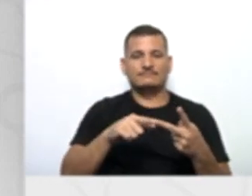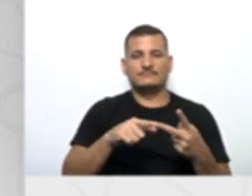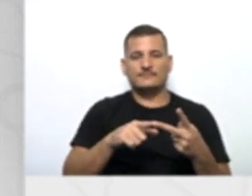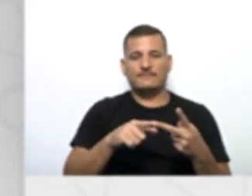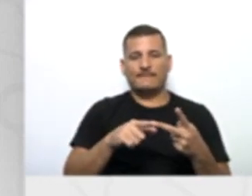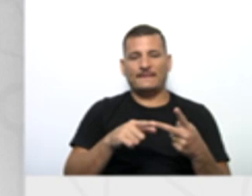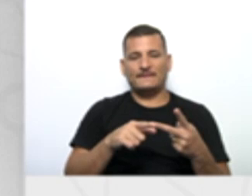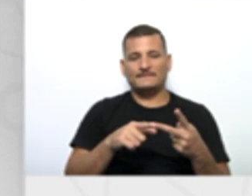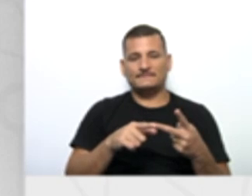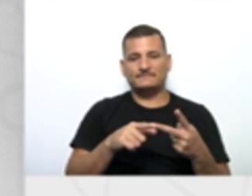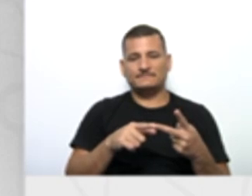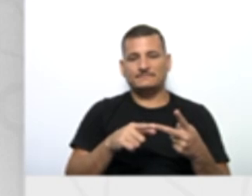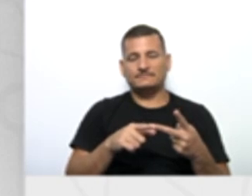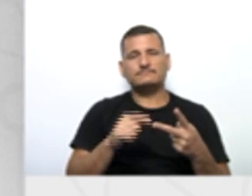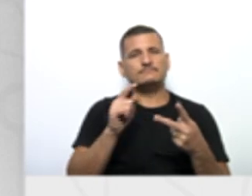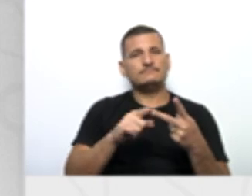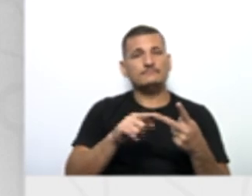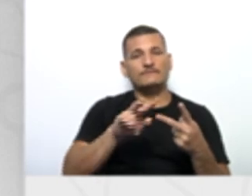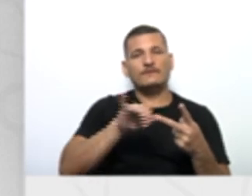dar